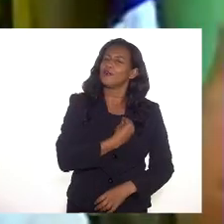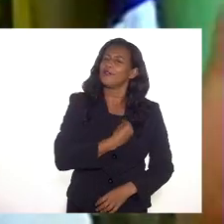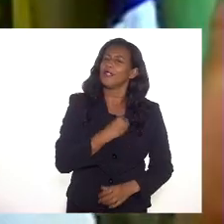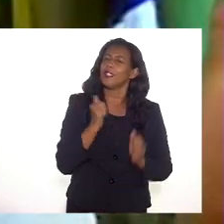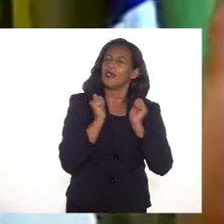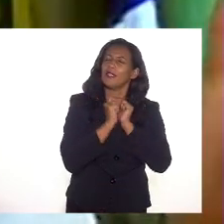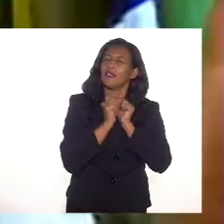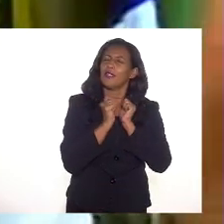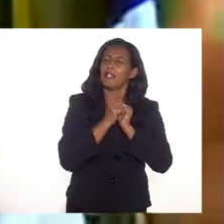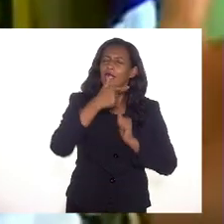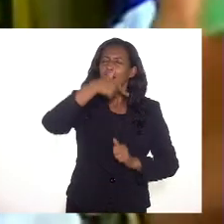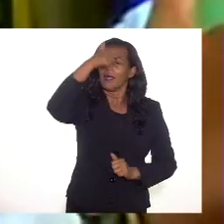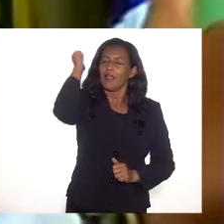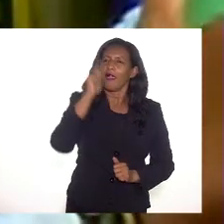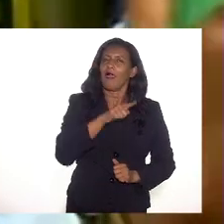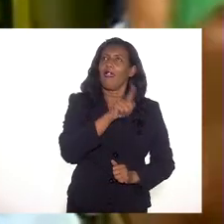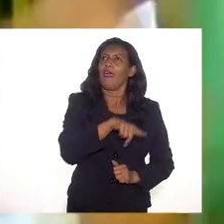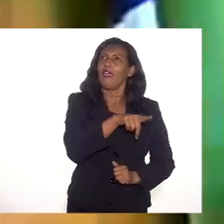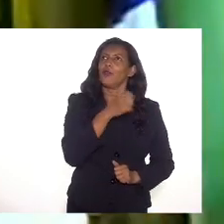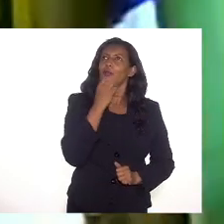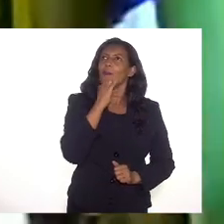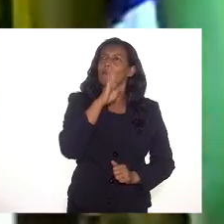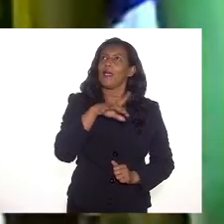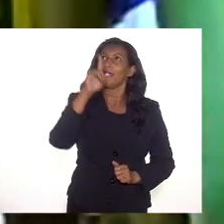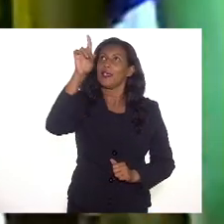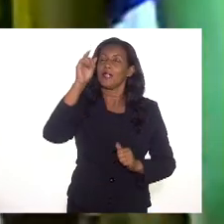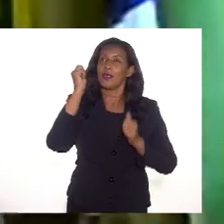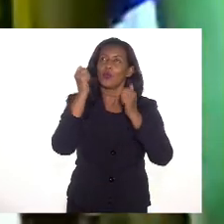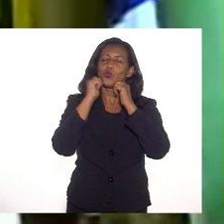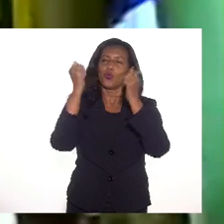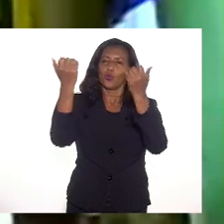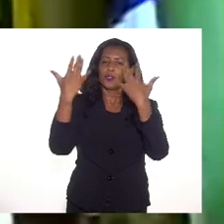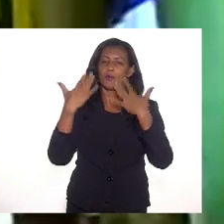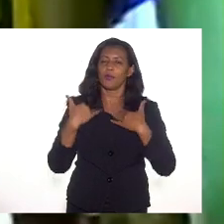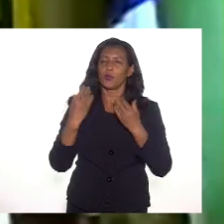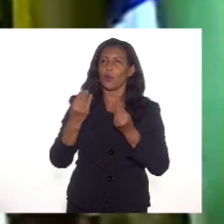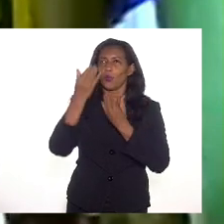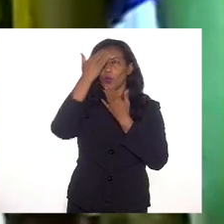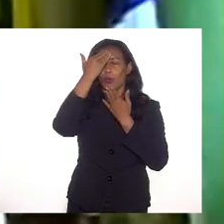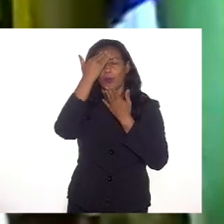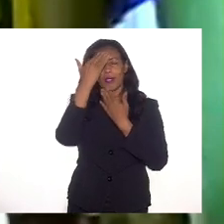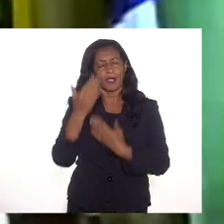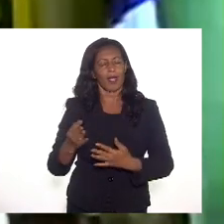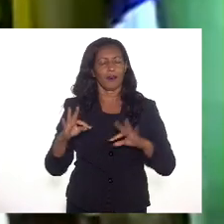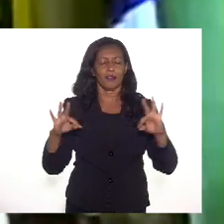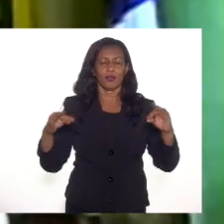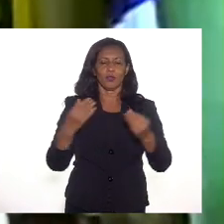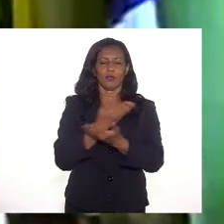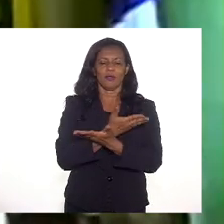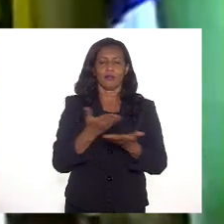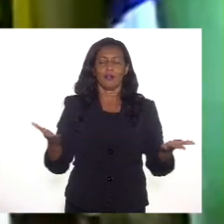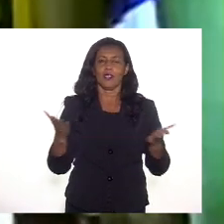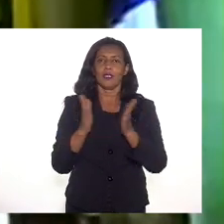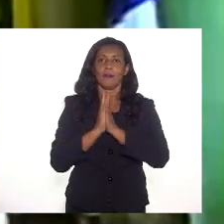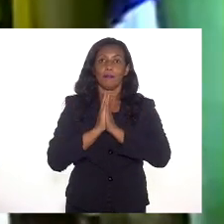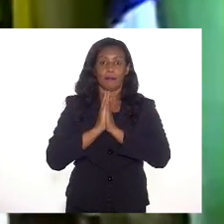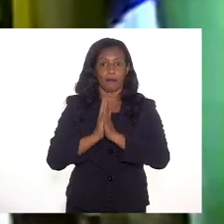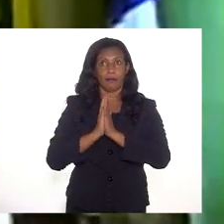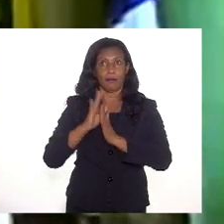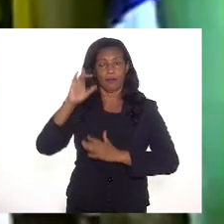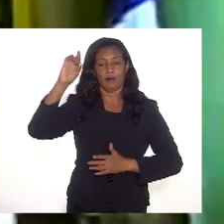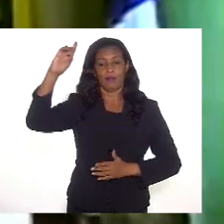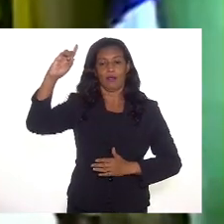é do bem. Que Deus nos abençoe. Muito obrigado. Obrigado a todos vocês e peço a Deus.